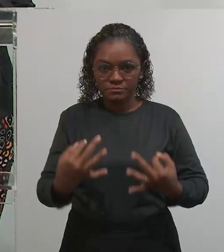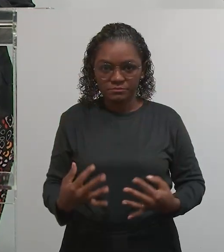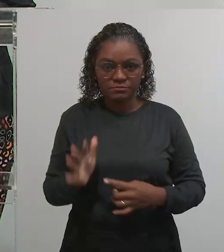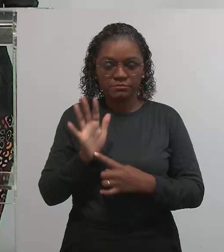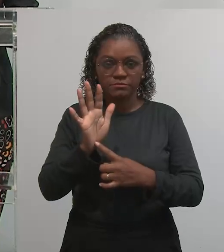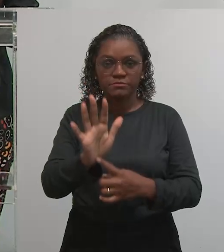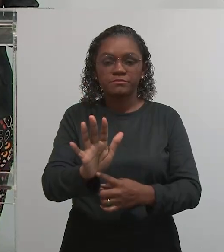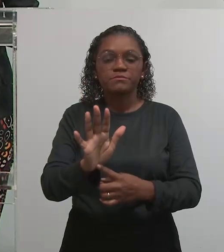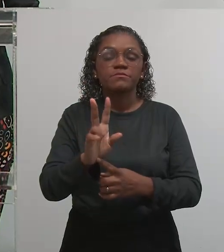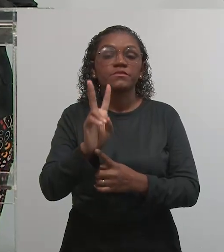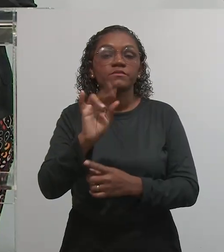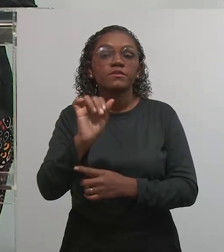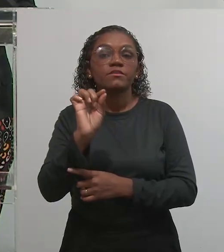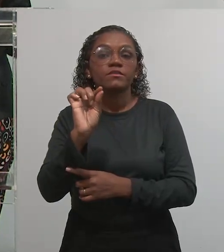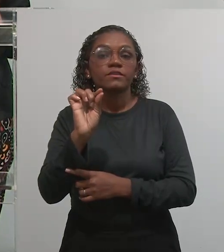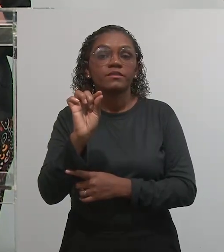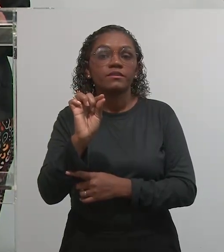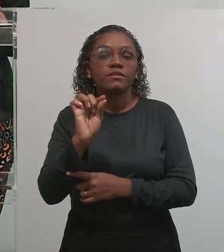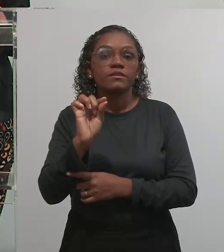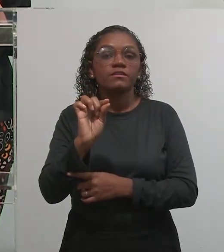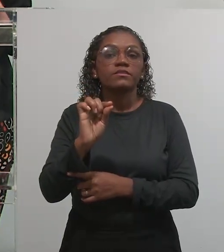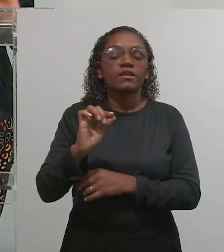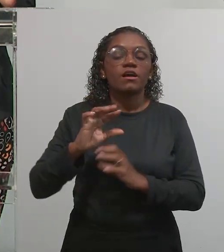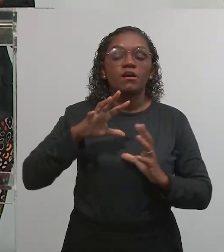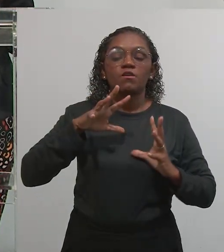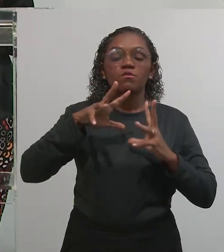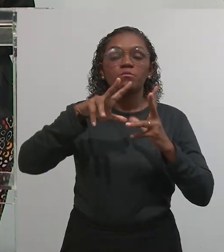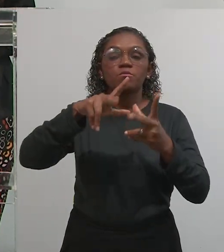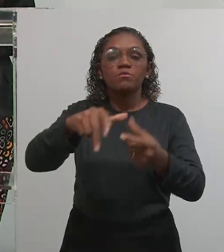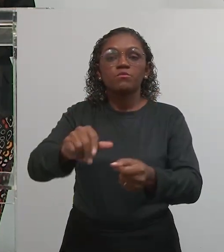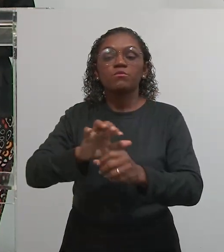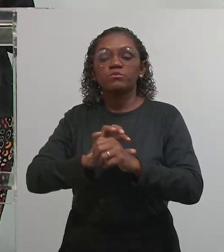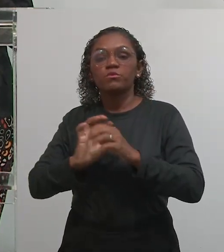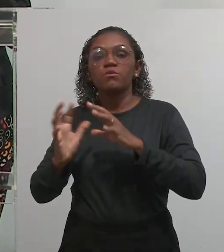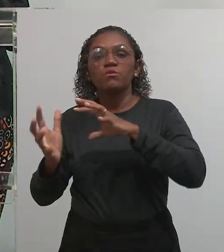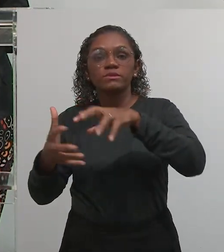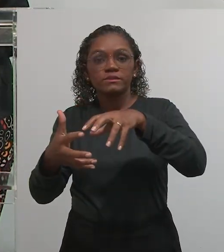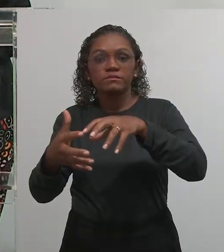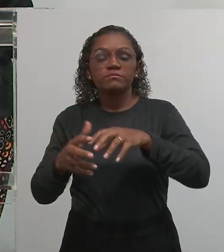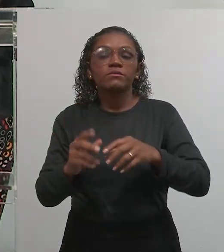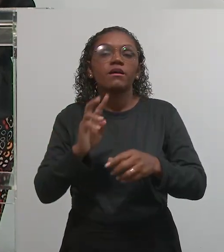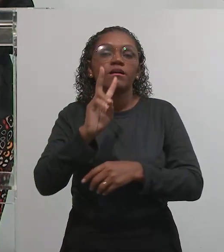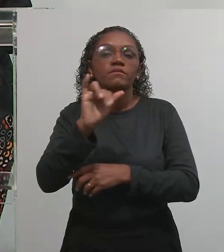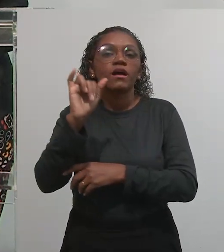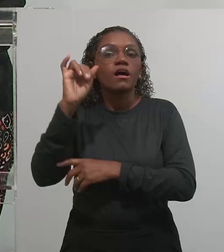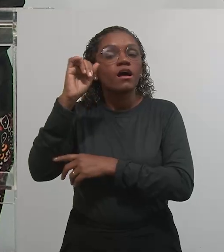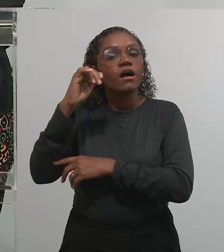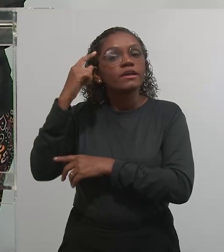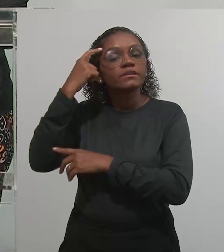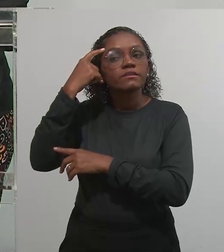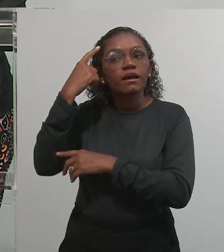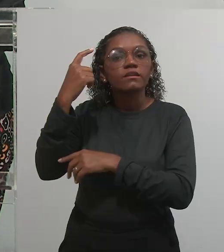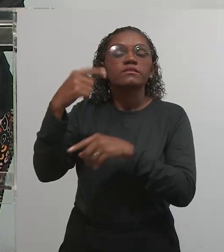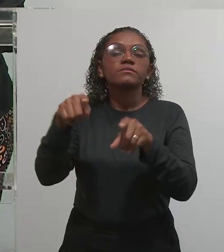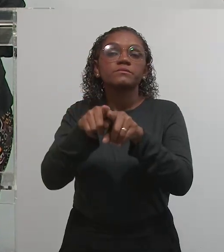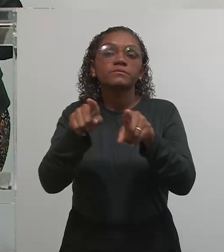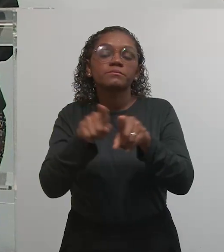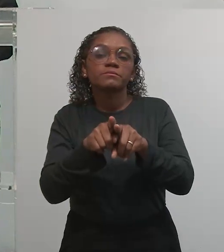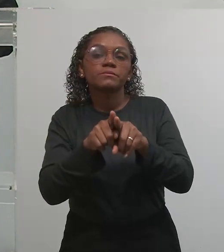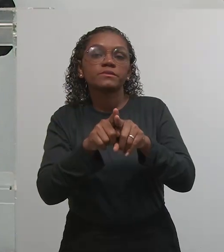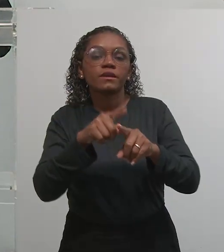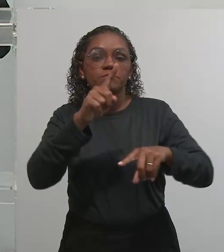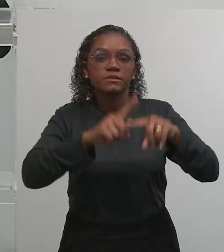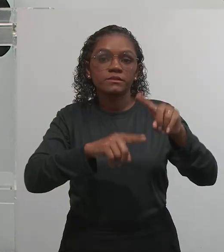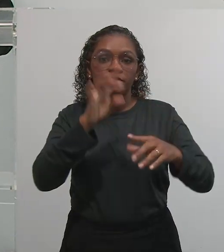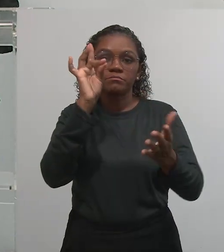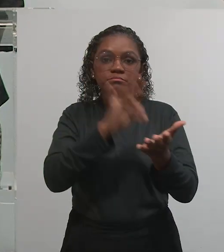nos atendo ao mundo ocidental. Então, nós vamos falar aqui sobre o idealismo e o materialismo. Vamos aqui